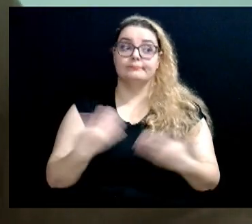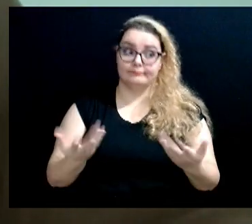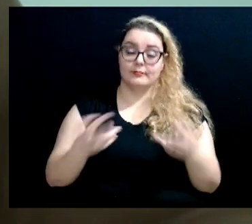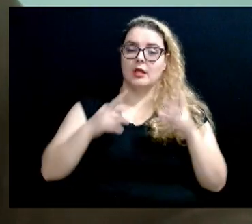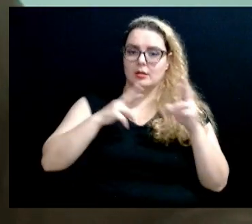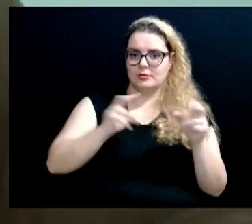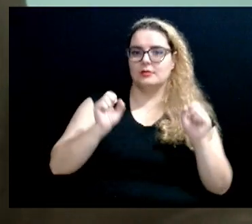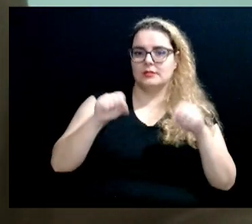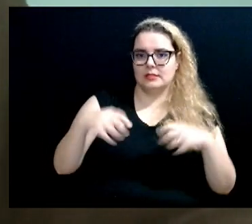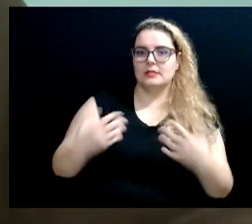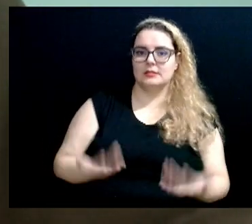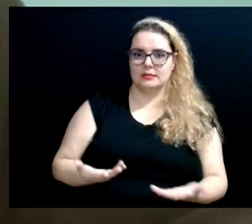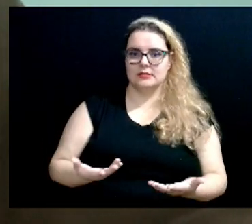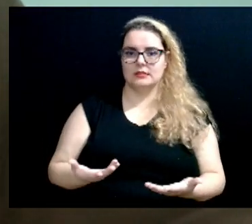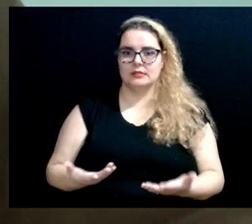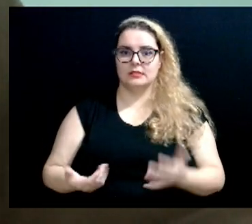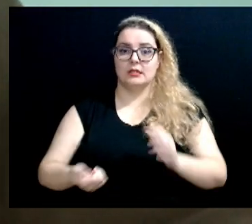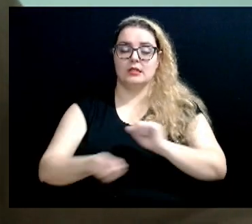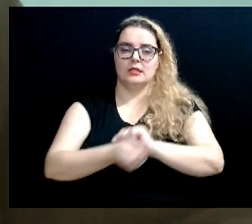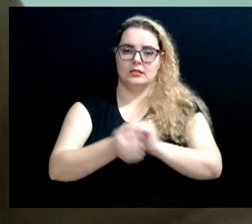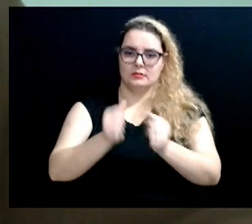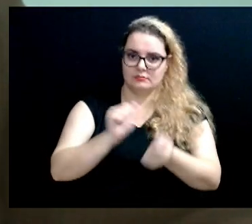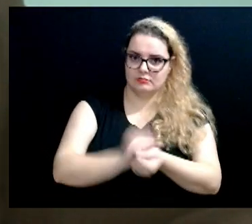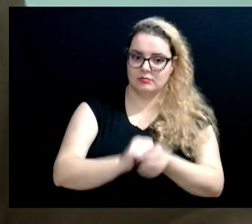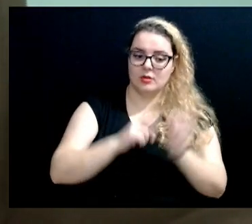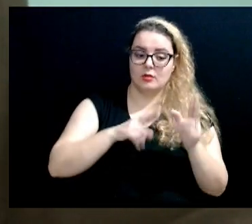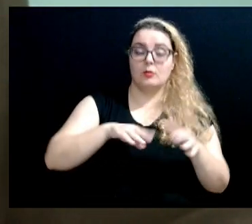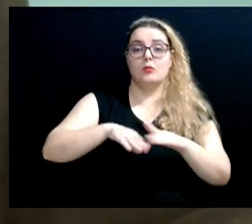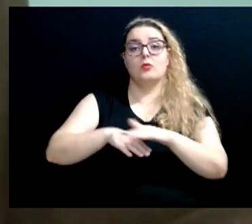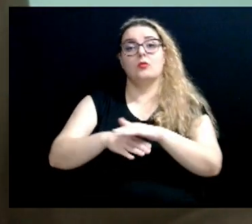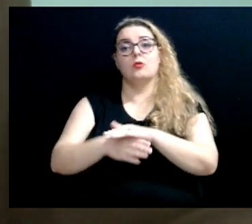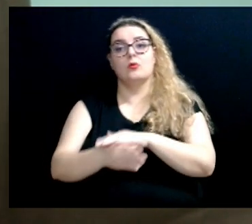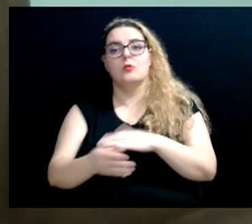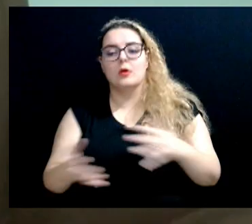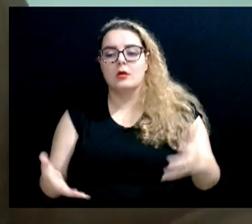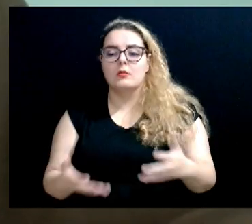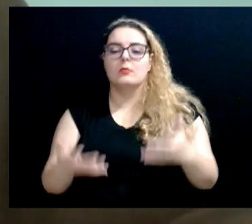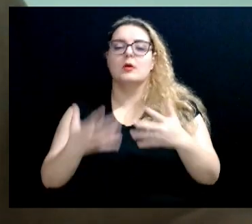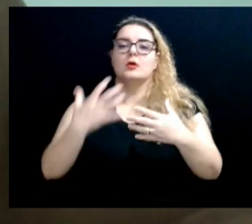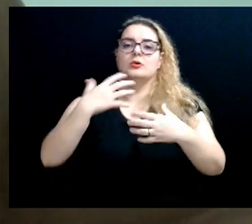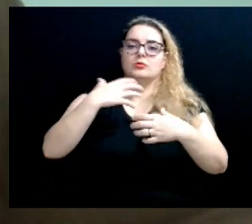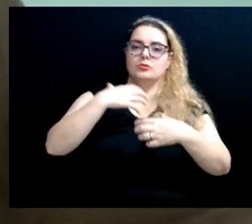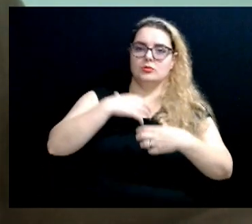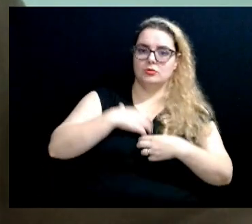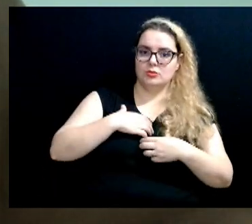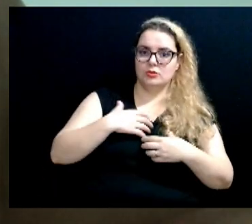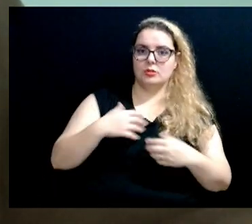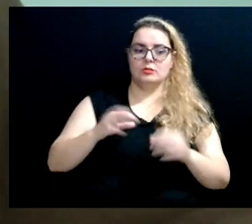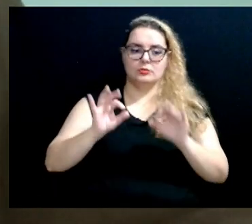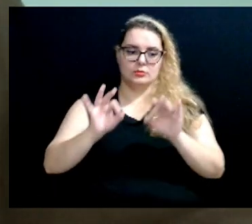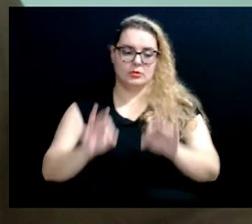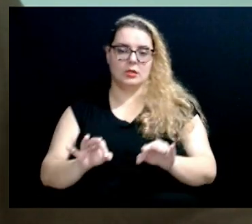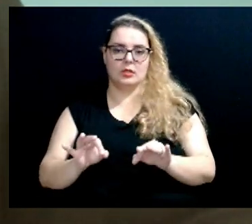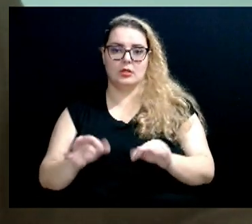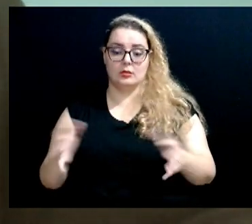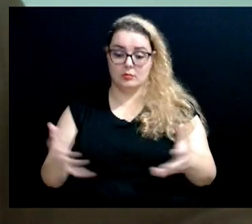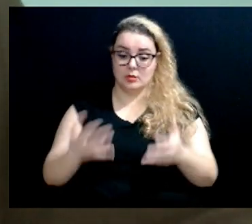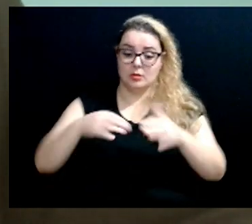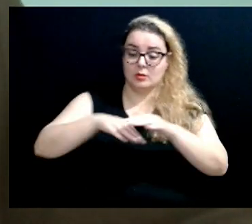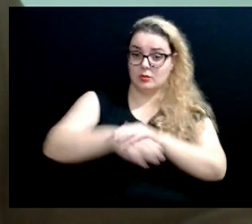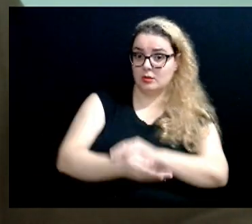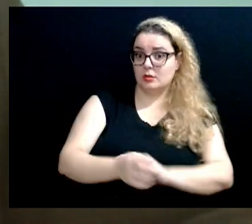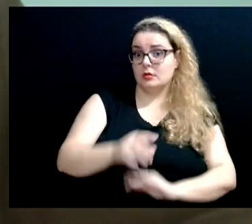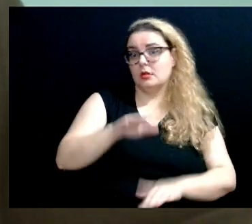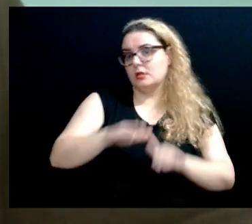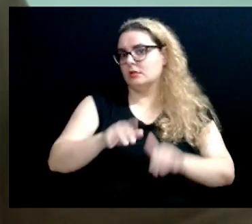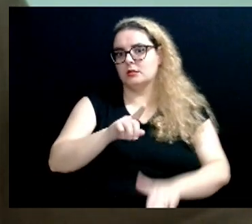gente enquadra o sono como um hábito que tem que ser cultivado de uma forma adequada. E cultivar um hábito nem sempre dá para ter as